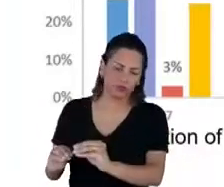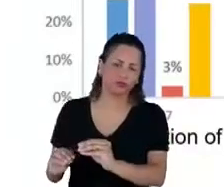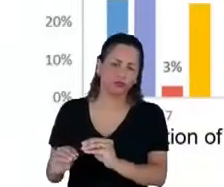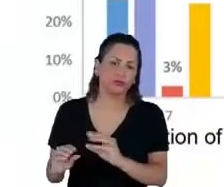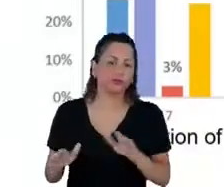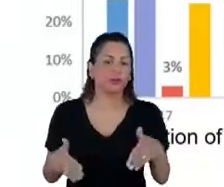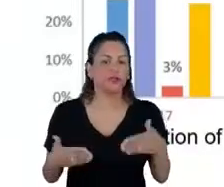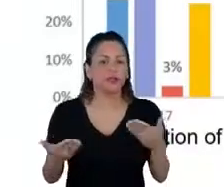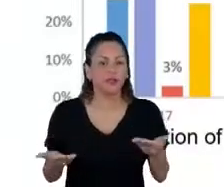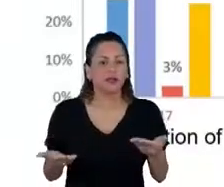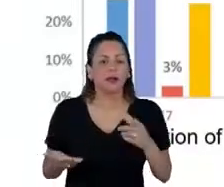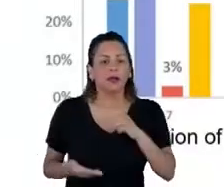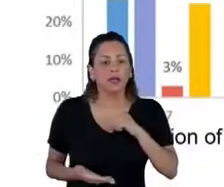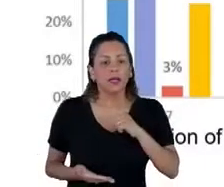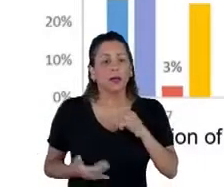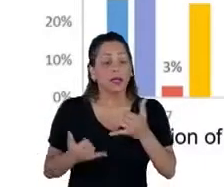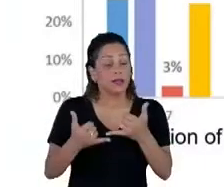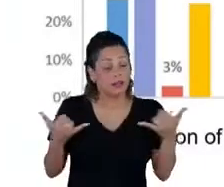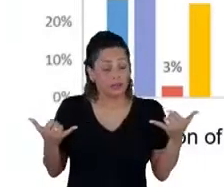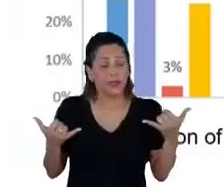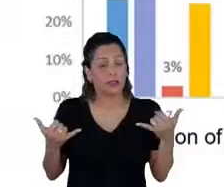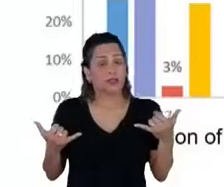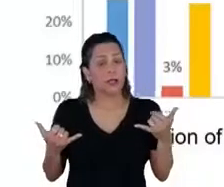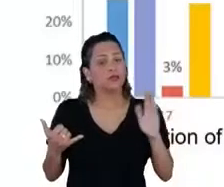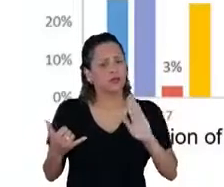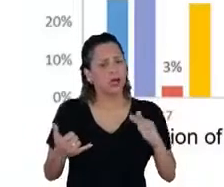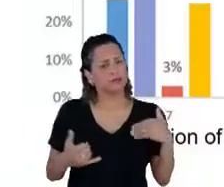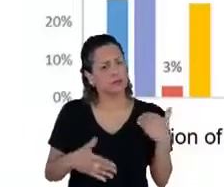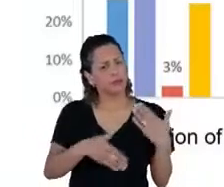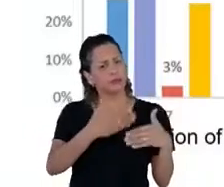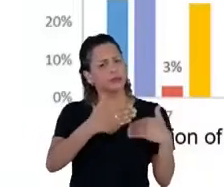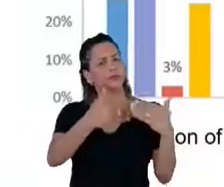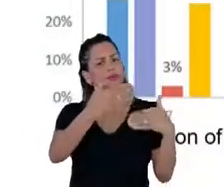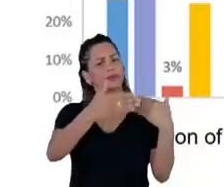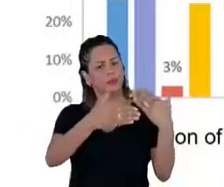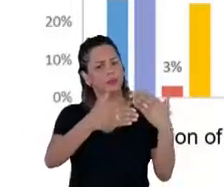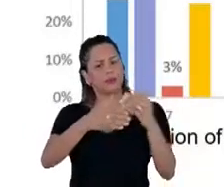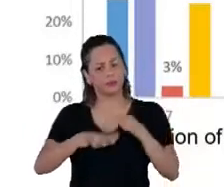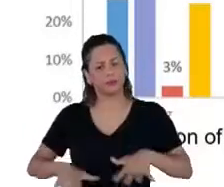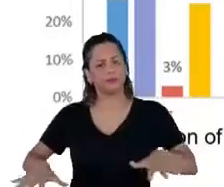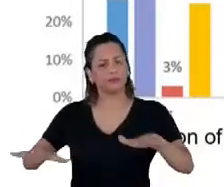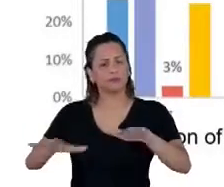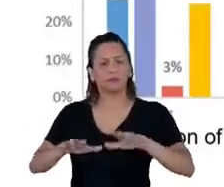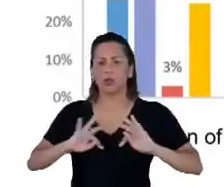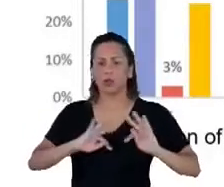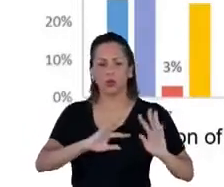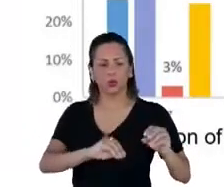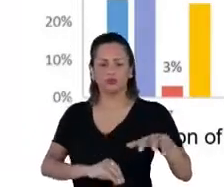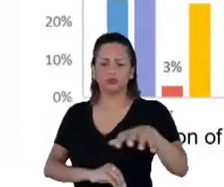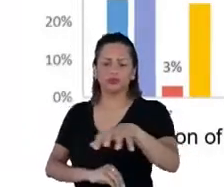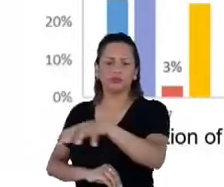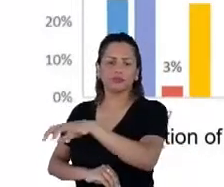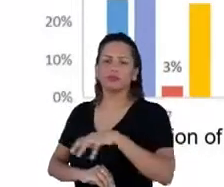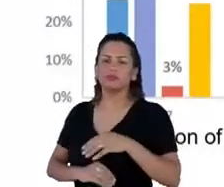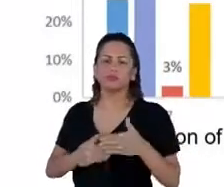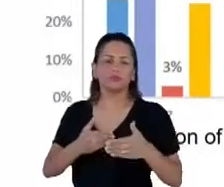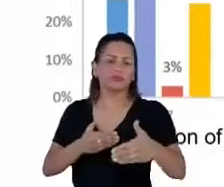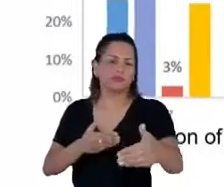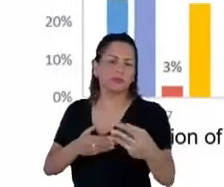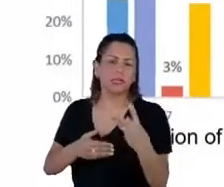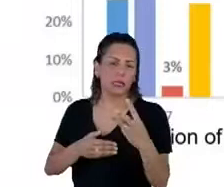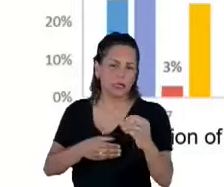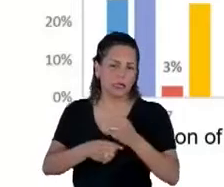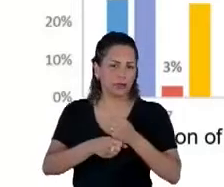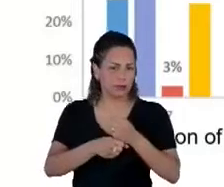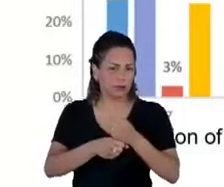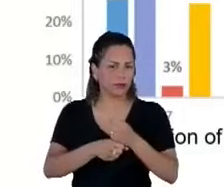a eletrificação está avançando em todos os setores nos próximos 30 anos.